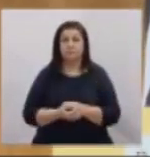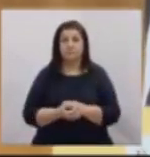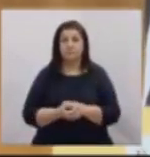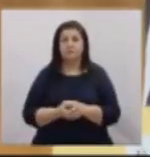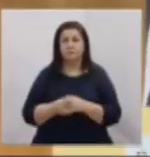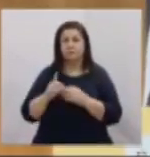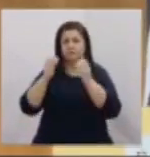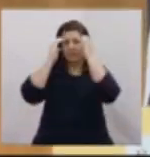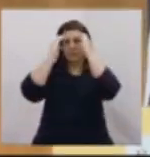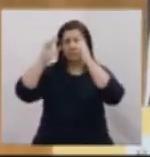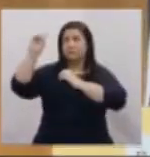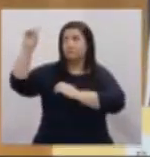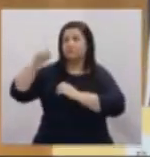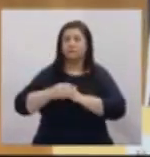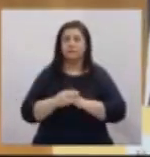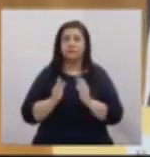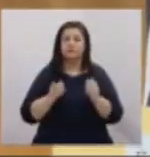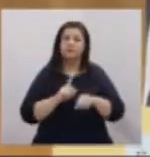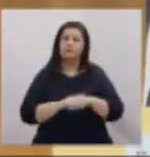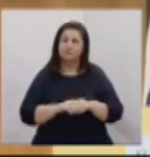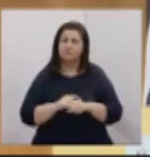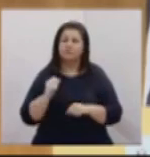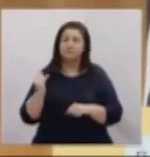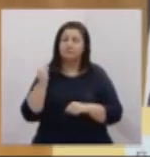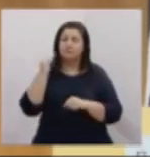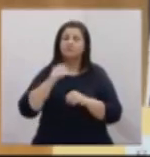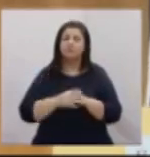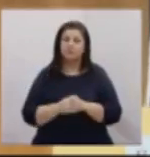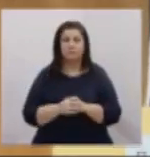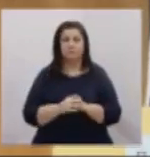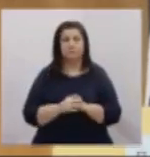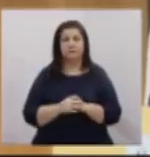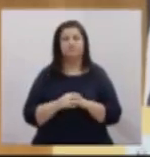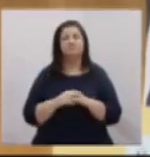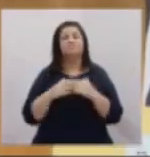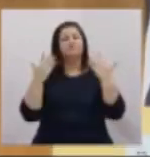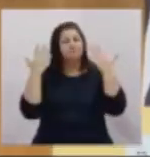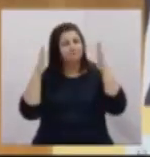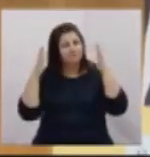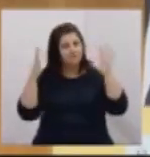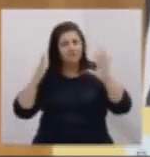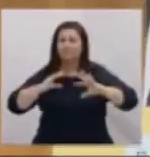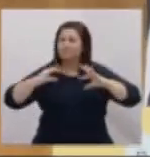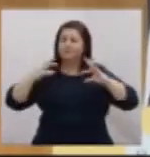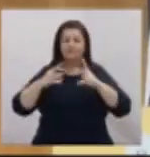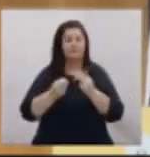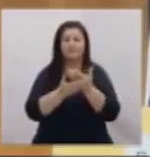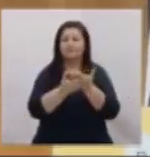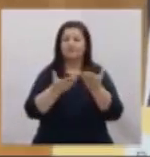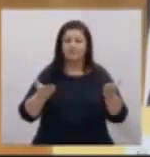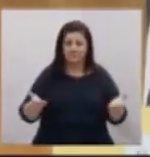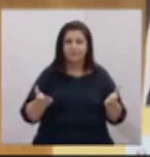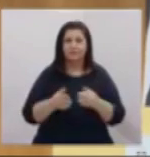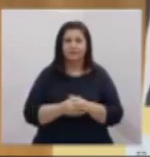Deus, esse é um momento importante, difícil da nossa vida. Portanto, eu acho que está de parabéns todos vocês que a gente está homenageando no dia